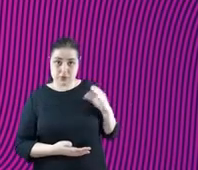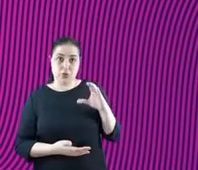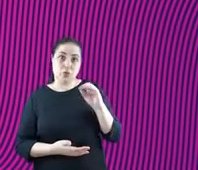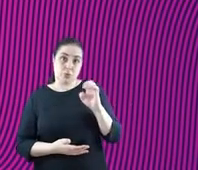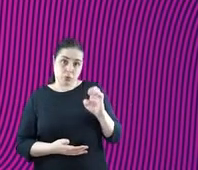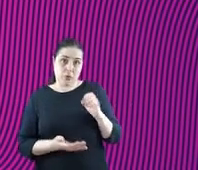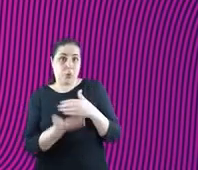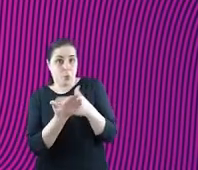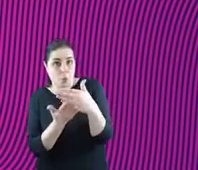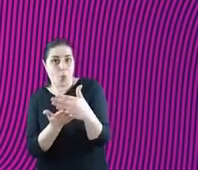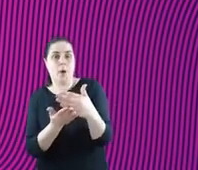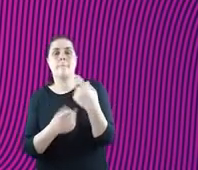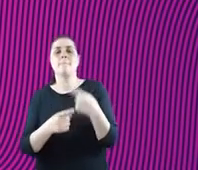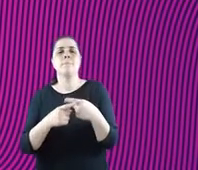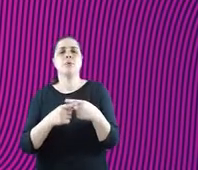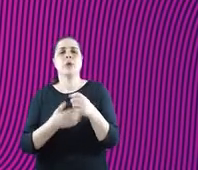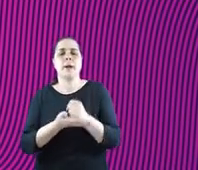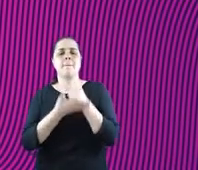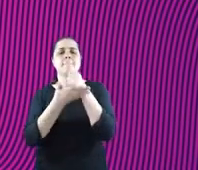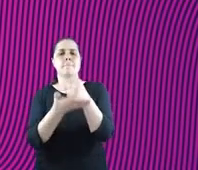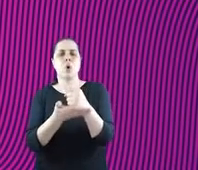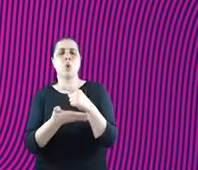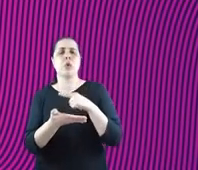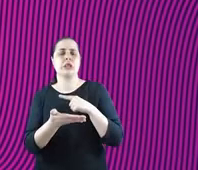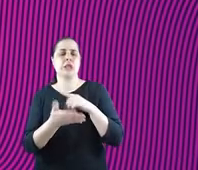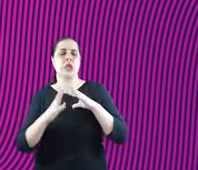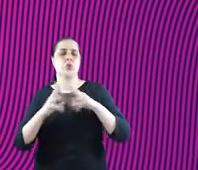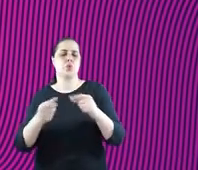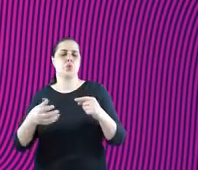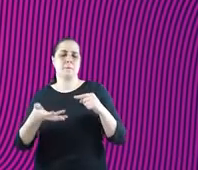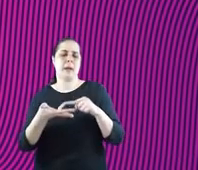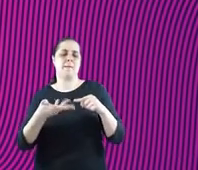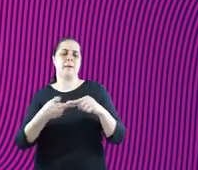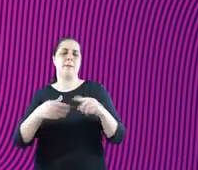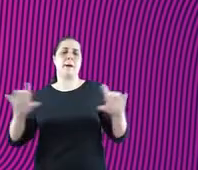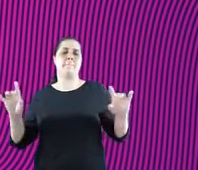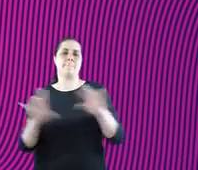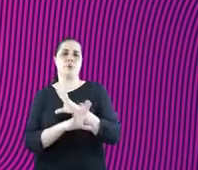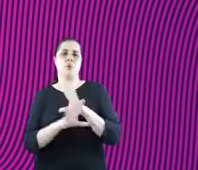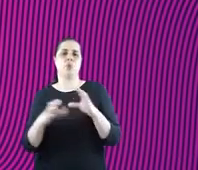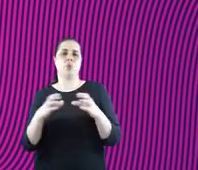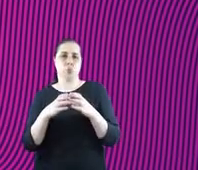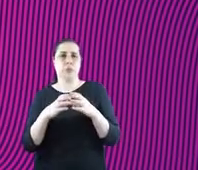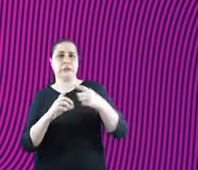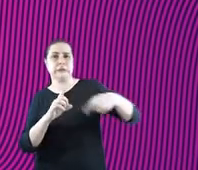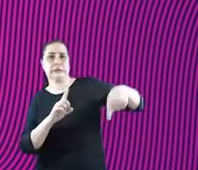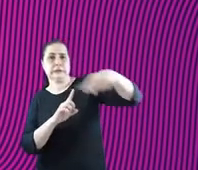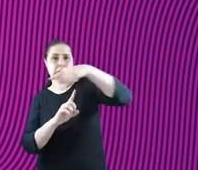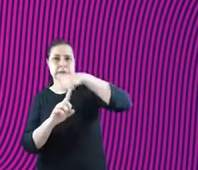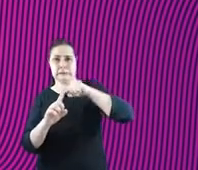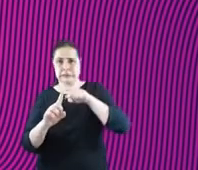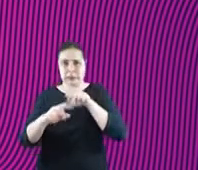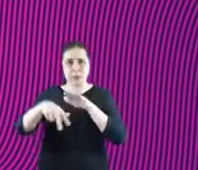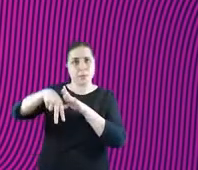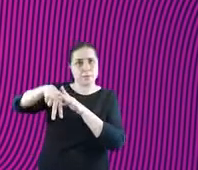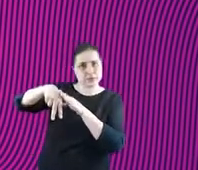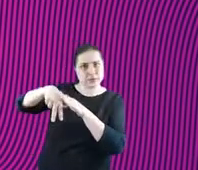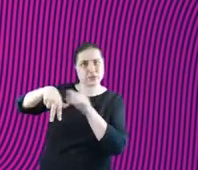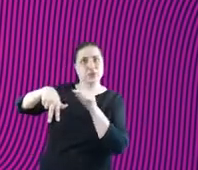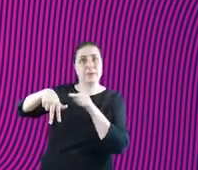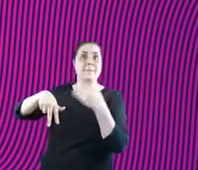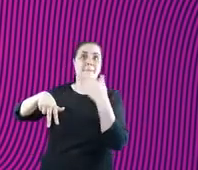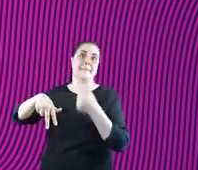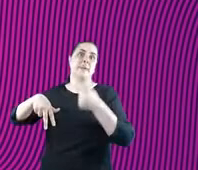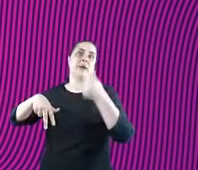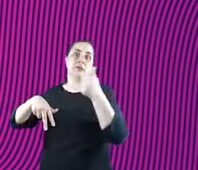porque ele tem tudo, tem toda a multidisciplinaridade ao redor. Isso é importante. A gente pensa que não, vai passar